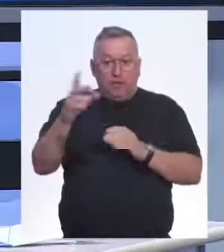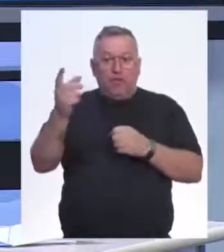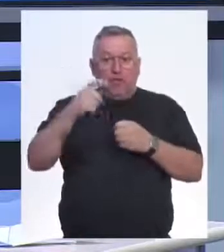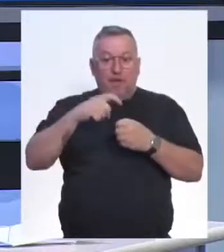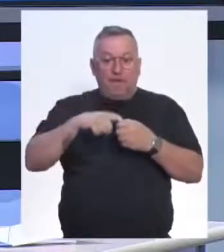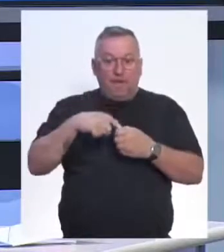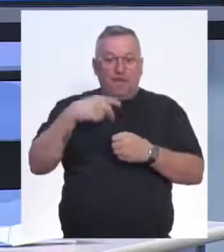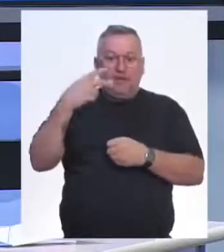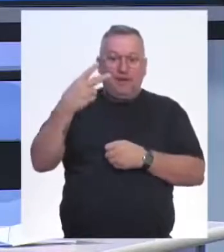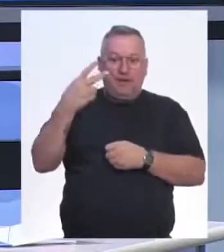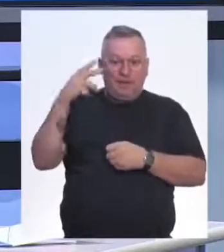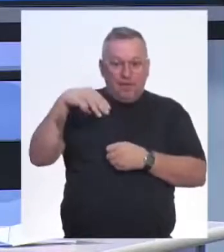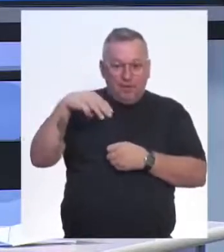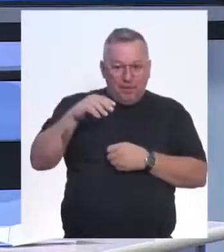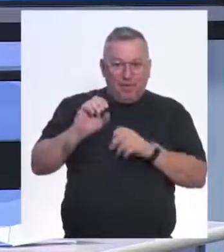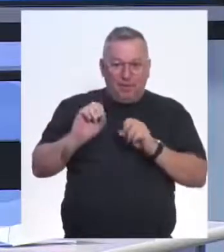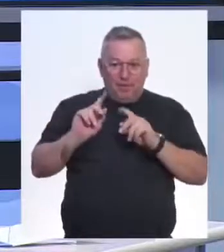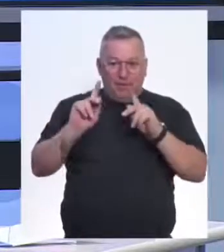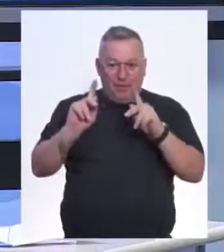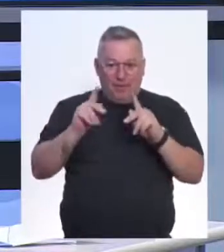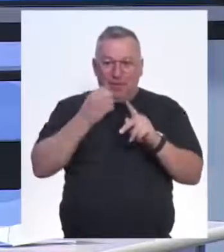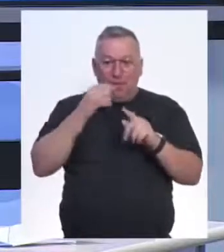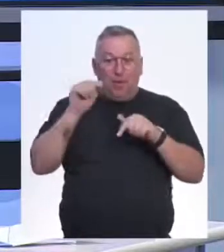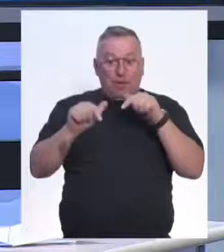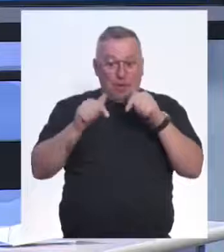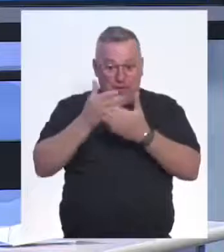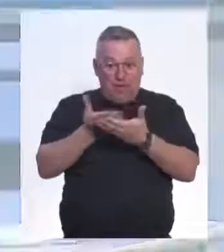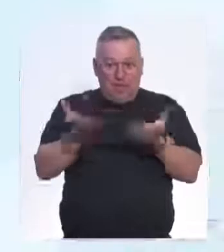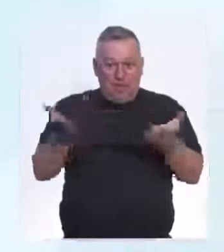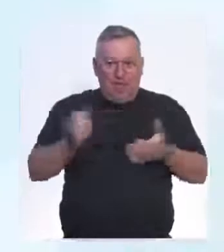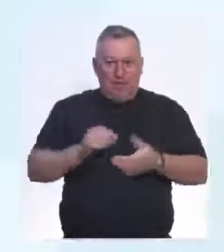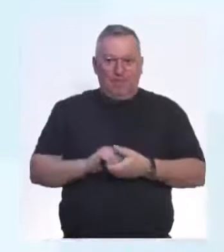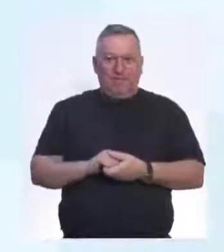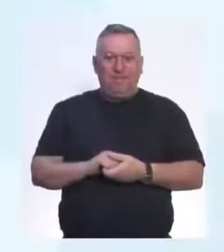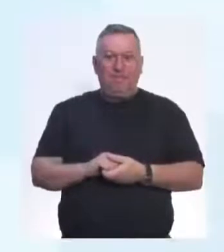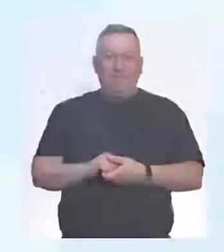retorna com a resposta, beleza? Bom trabalho aí para vocês.